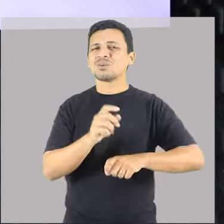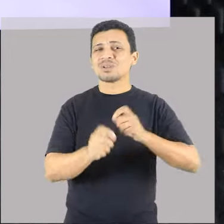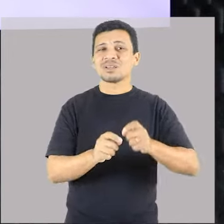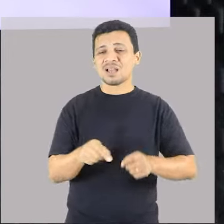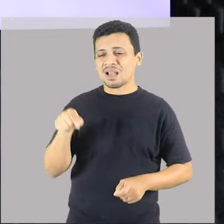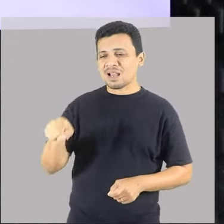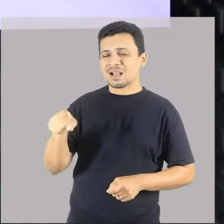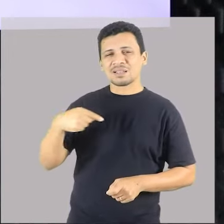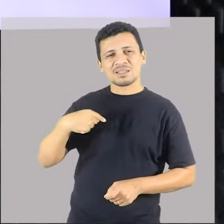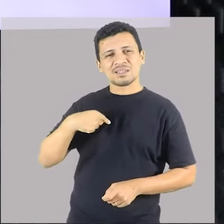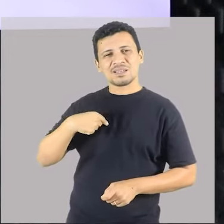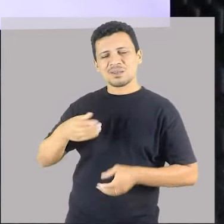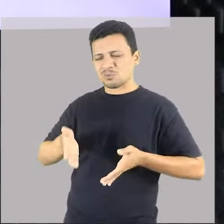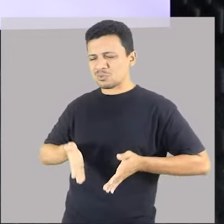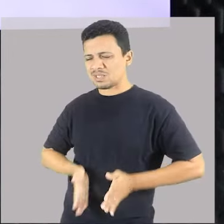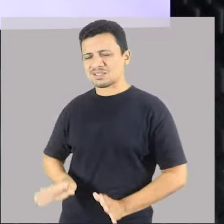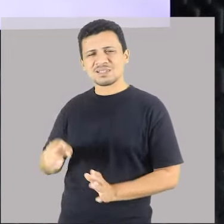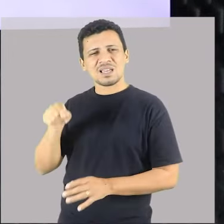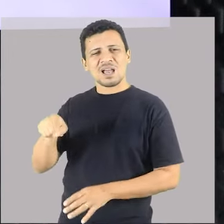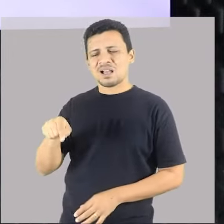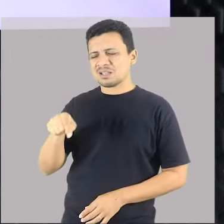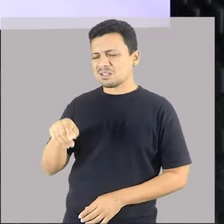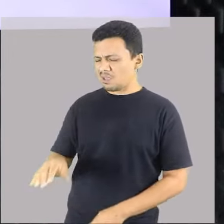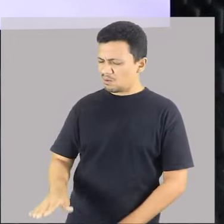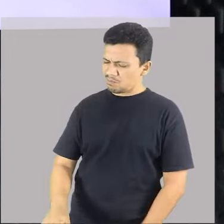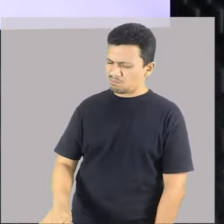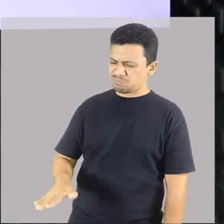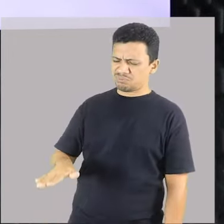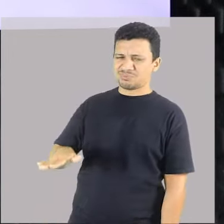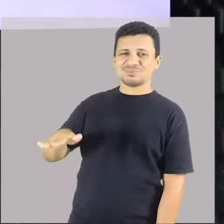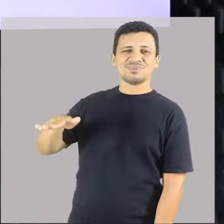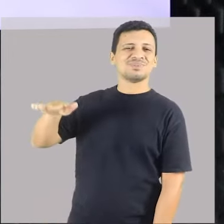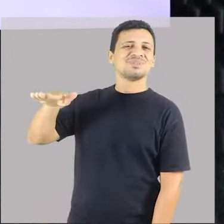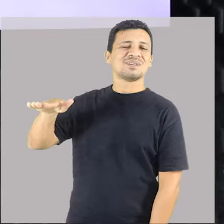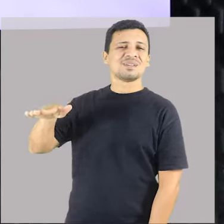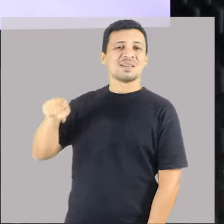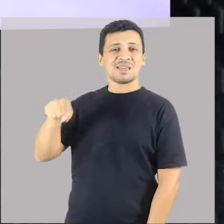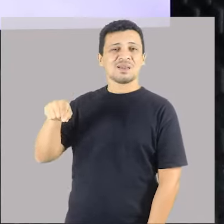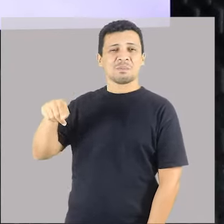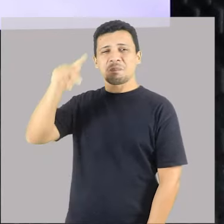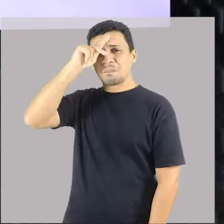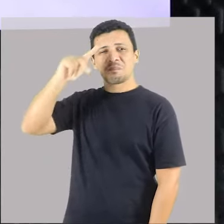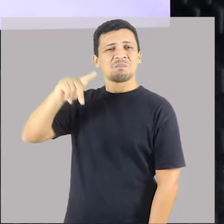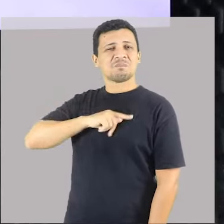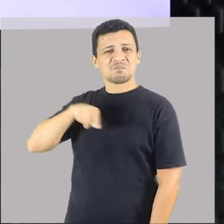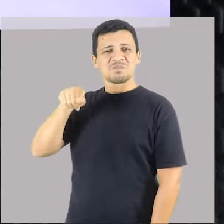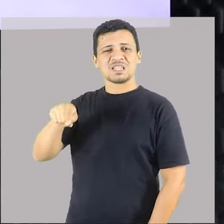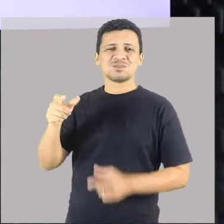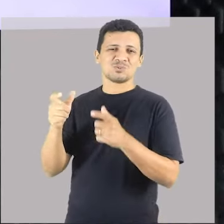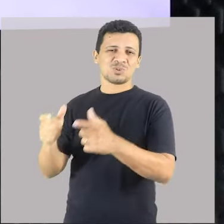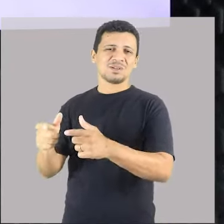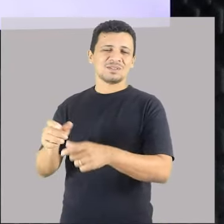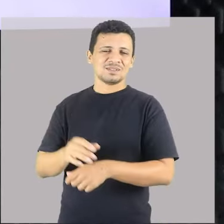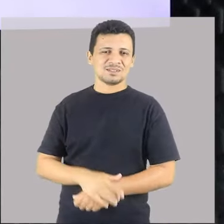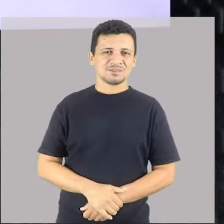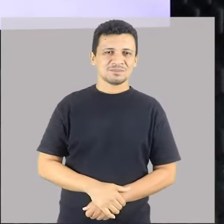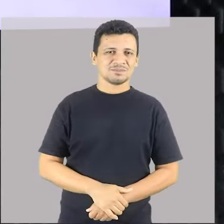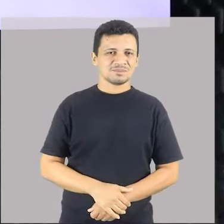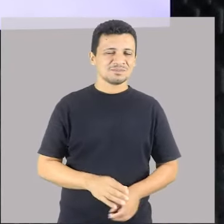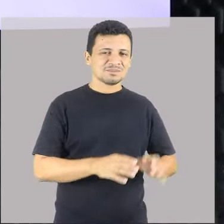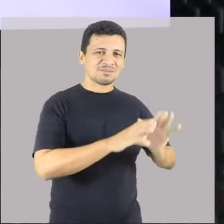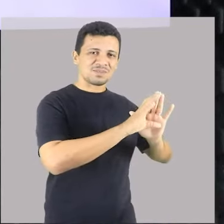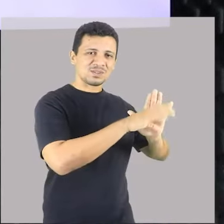raízes aqui estão as minhas essências né eu pertenço a esse lugar Então veja bem no